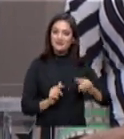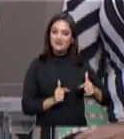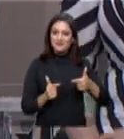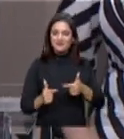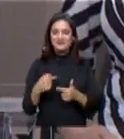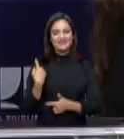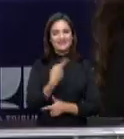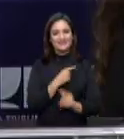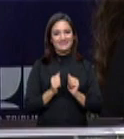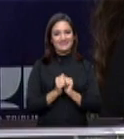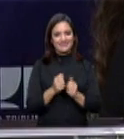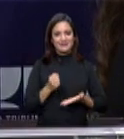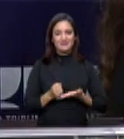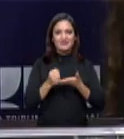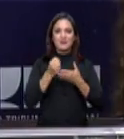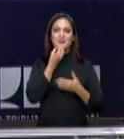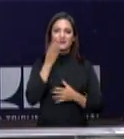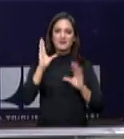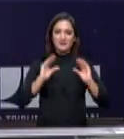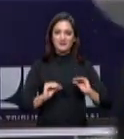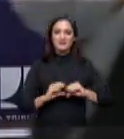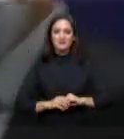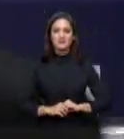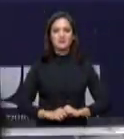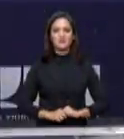contem conosco. Boa noite a todos.